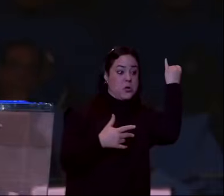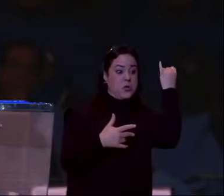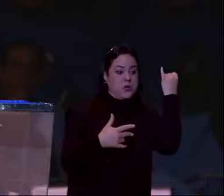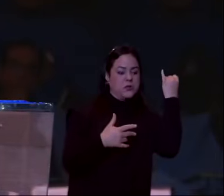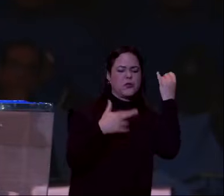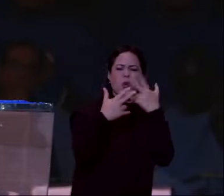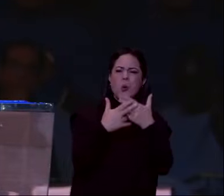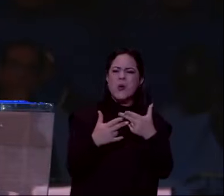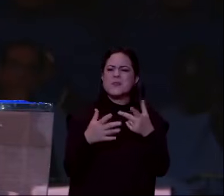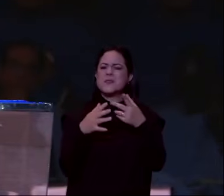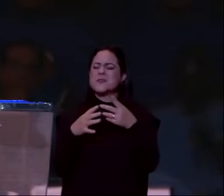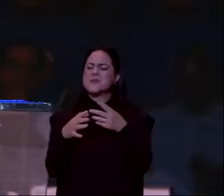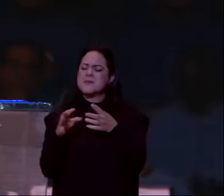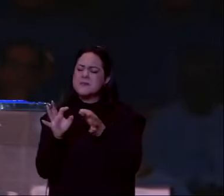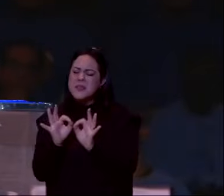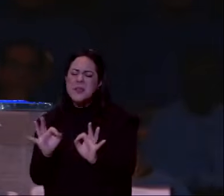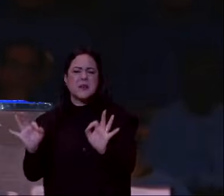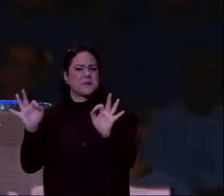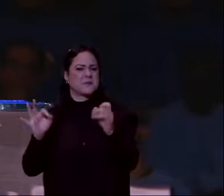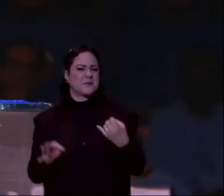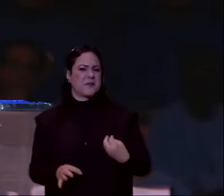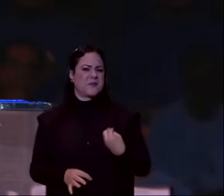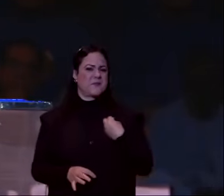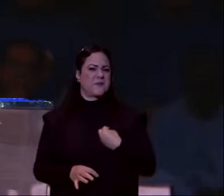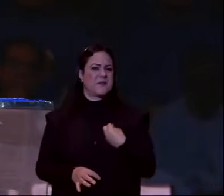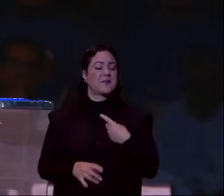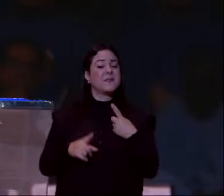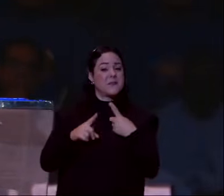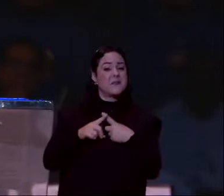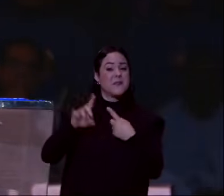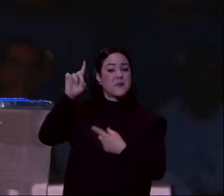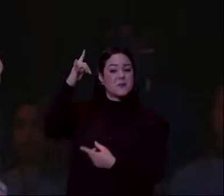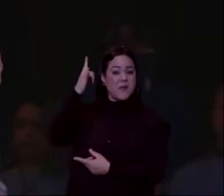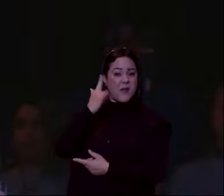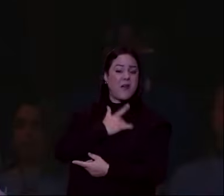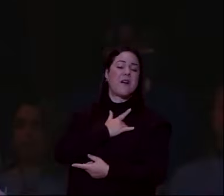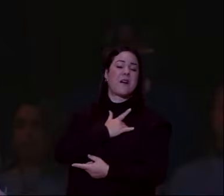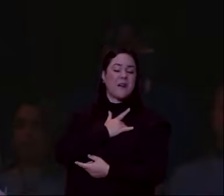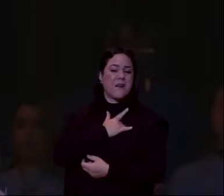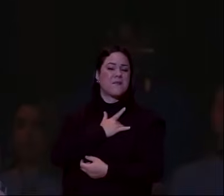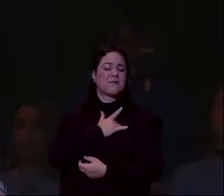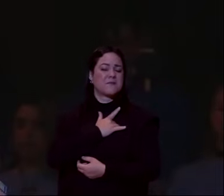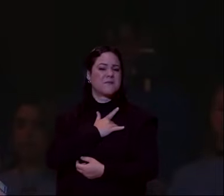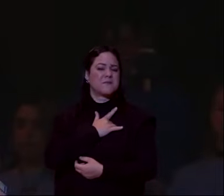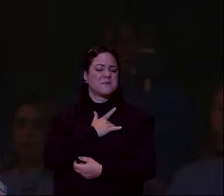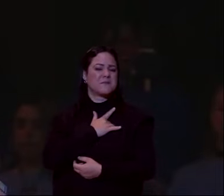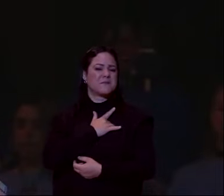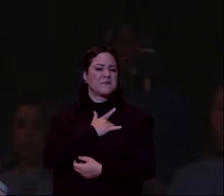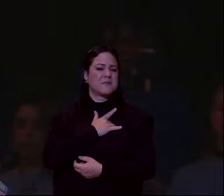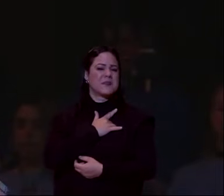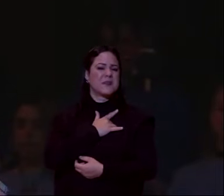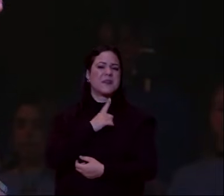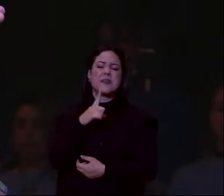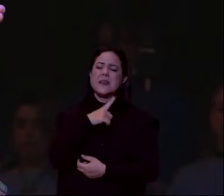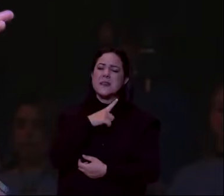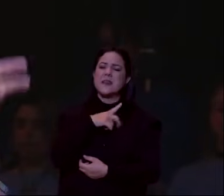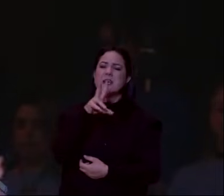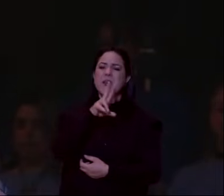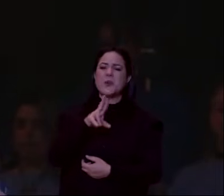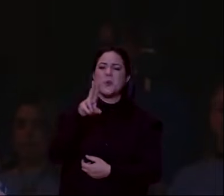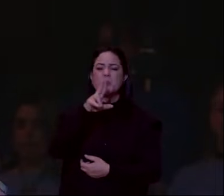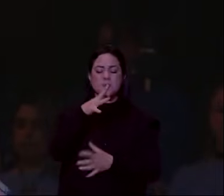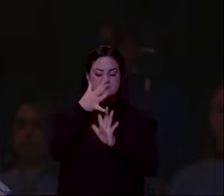coisas pequenas da vida, porque Ele nos ama, e Ele coloca uma boca